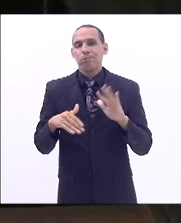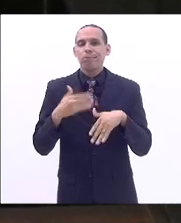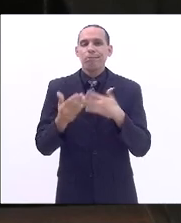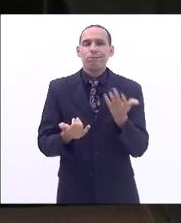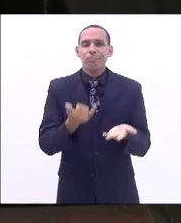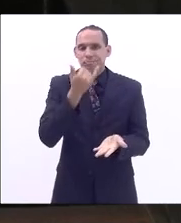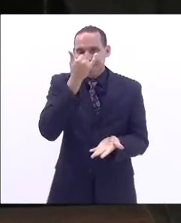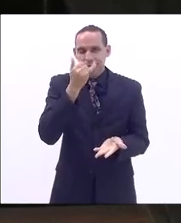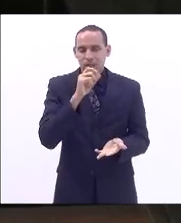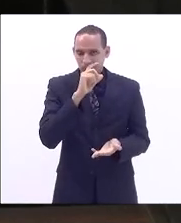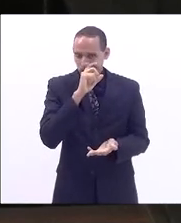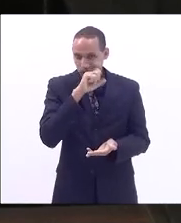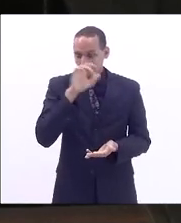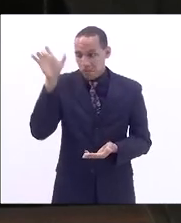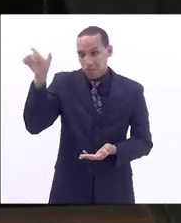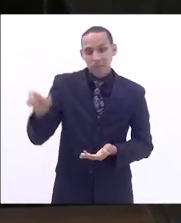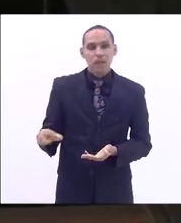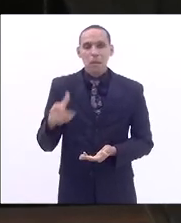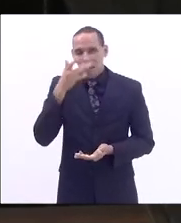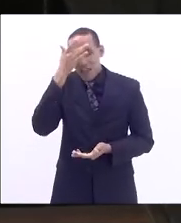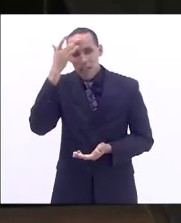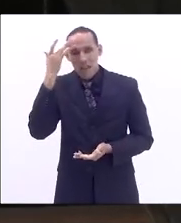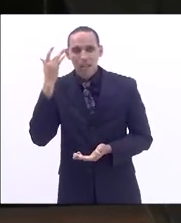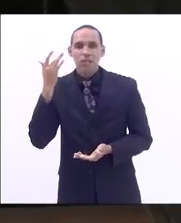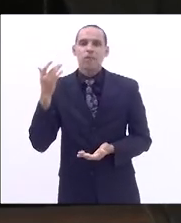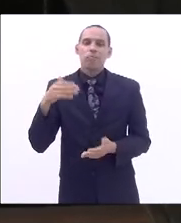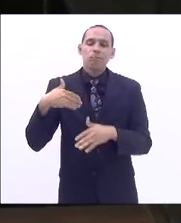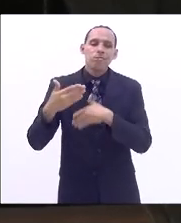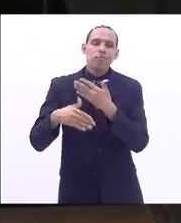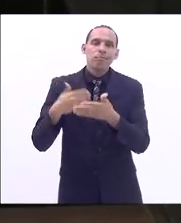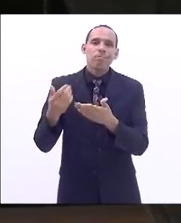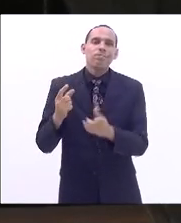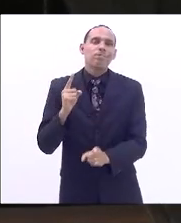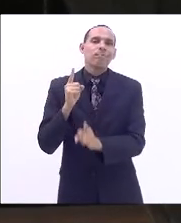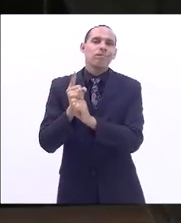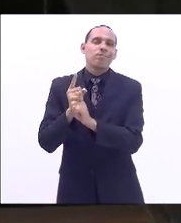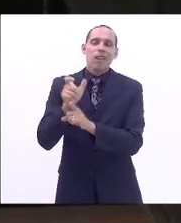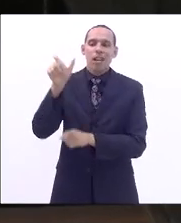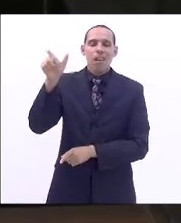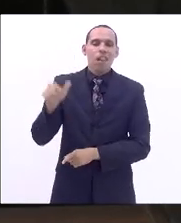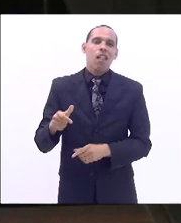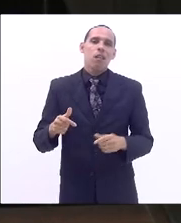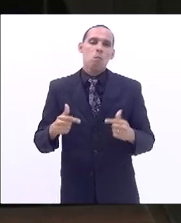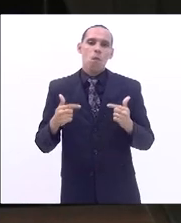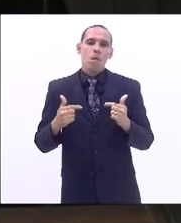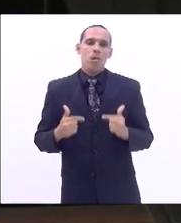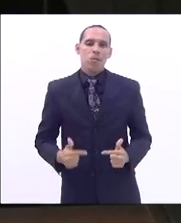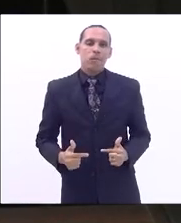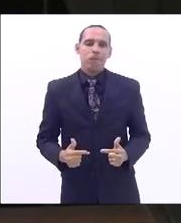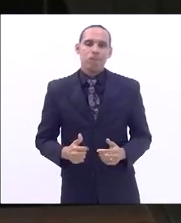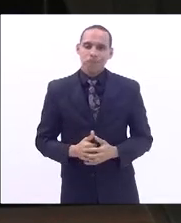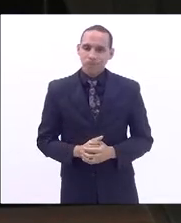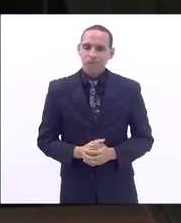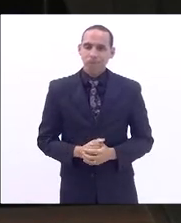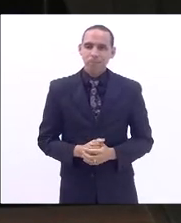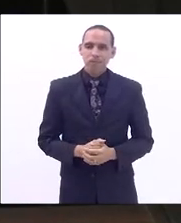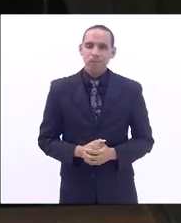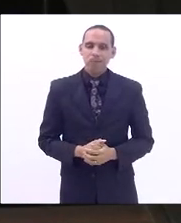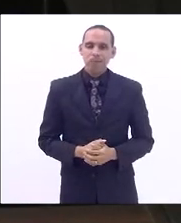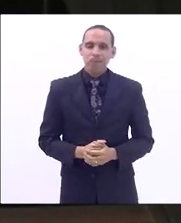é indicar pessoas que mais à frente nós sabemos que são pessoas